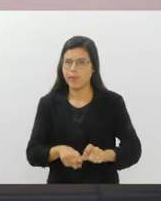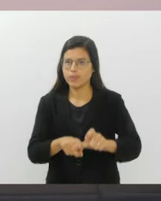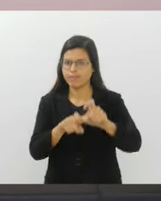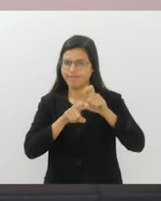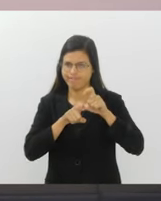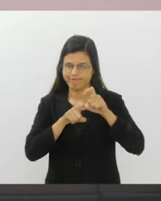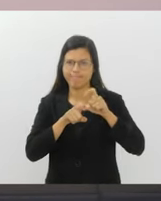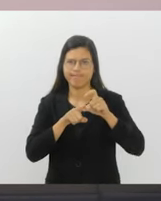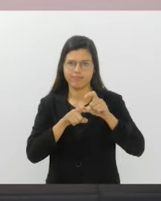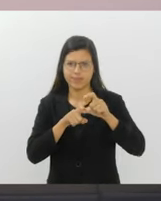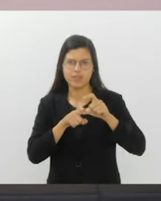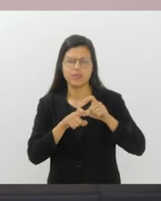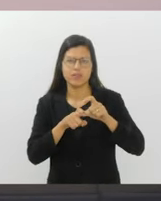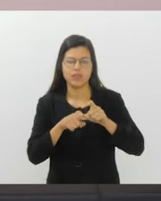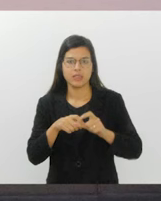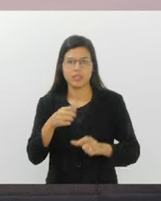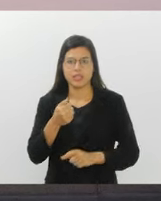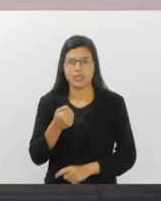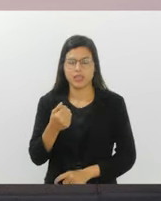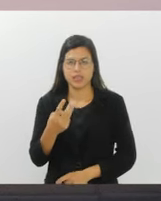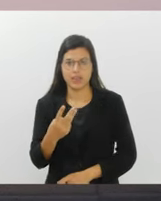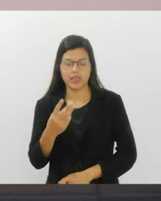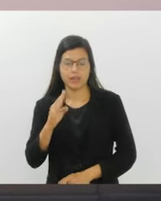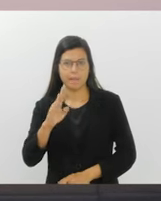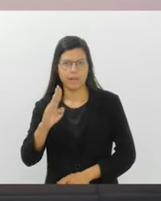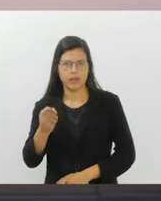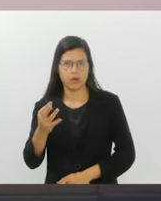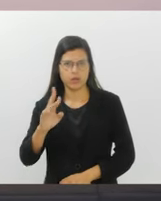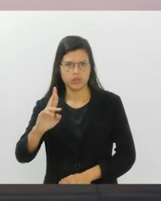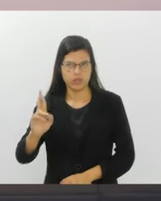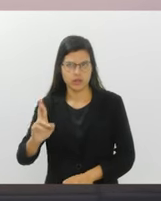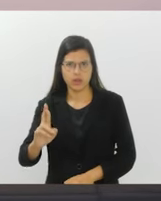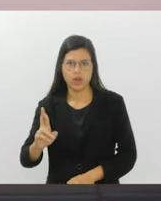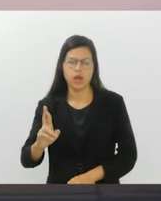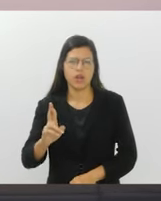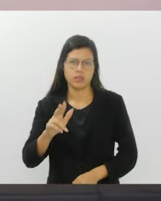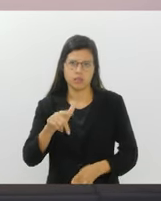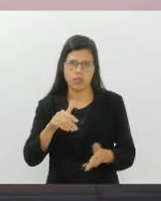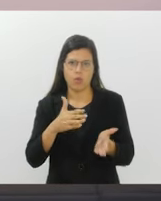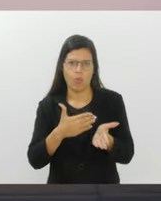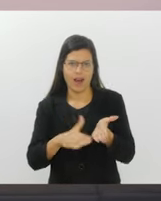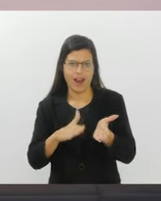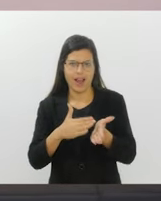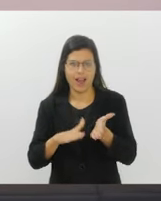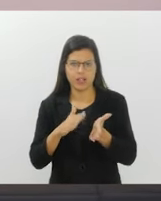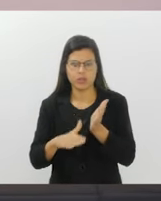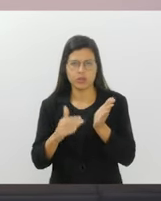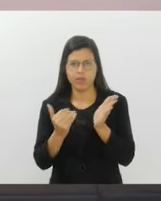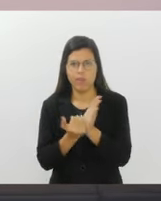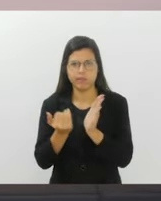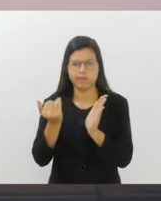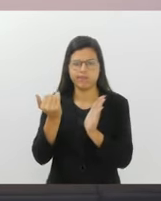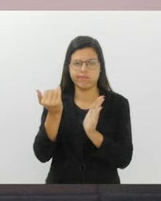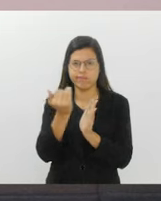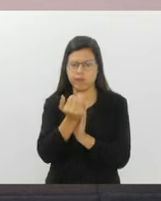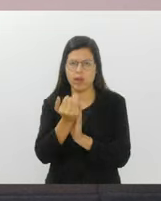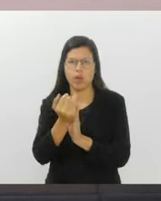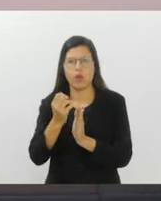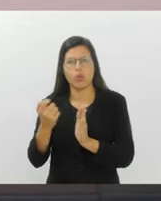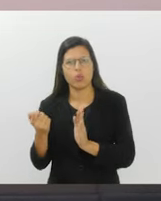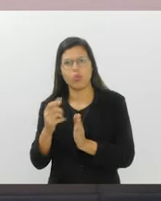déficit, de 13 bilhões de reais. Isto é, as despesas são maiores que as receitas.